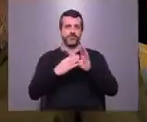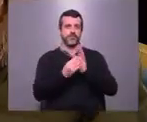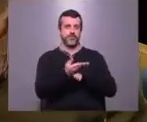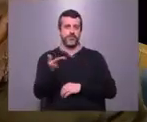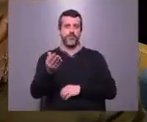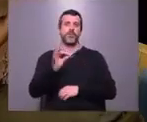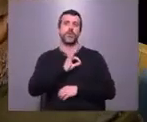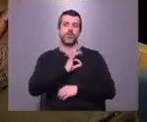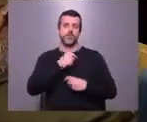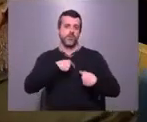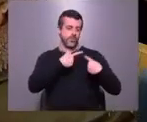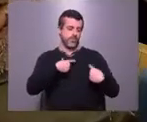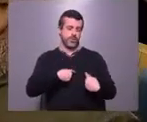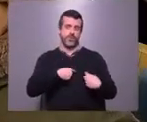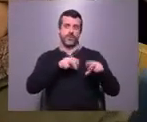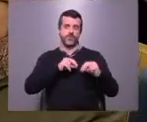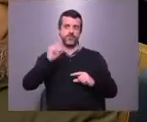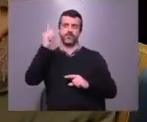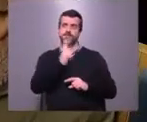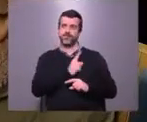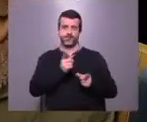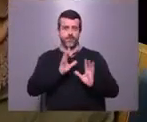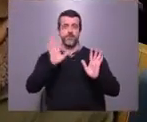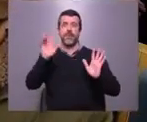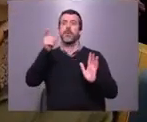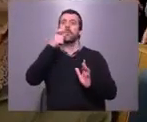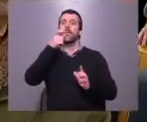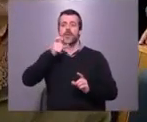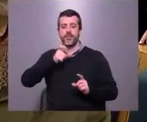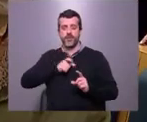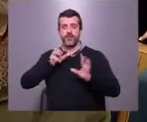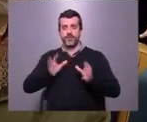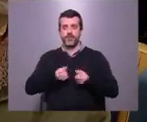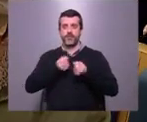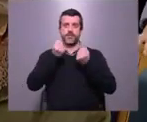sou digno que entreis em minha morada, mas dizei uma palavra e serei salvo.